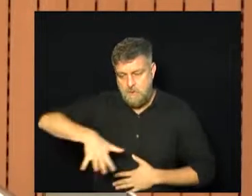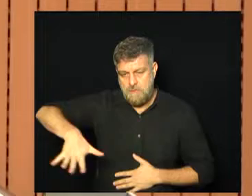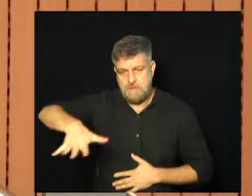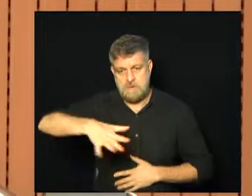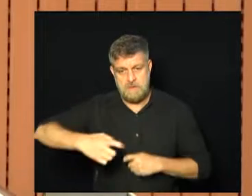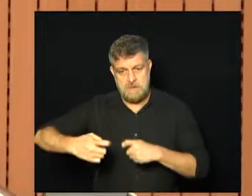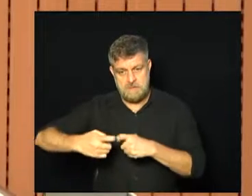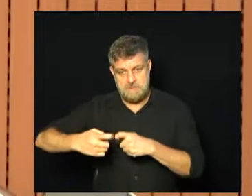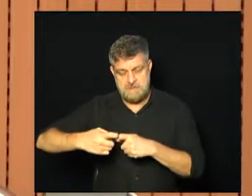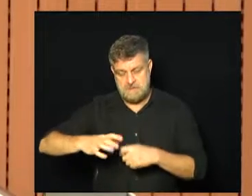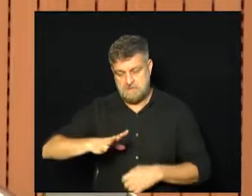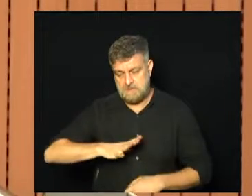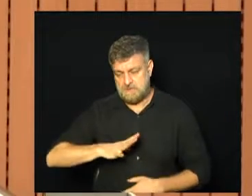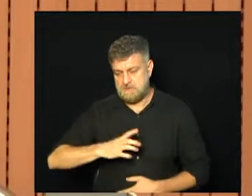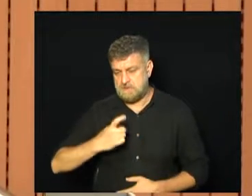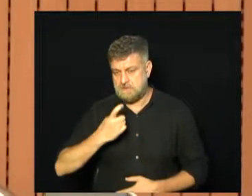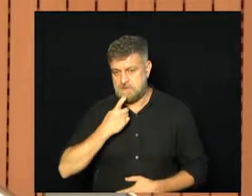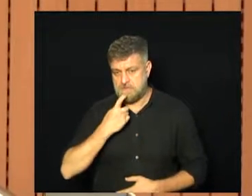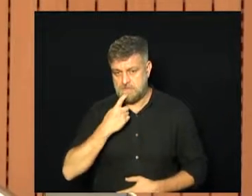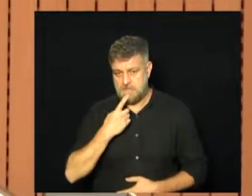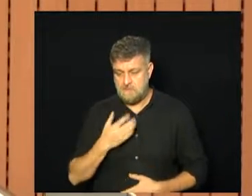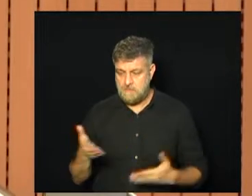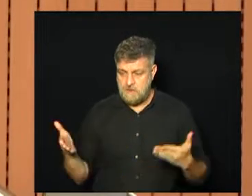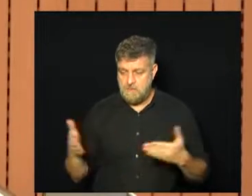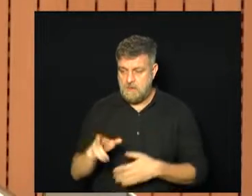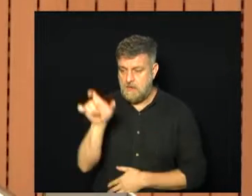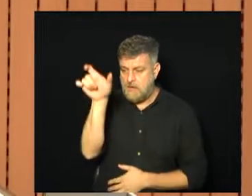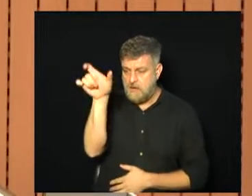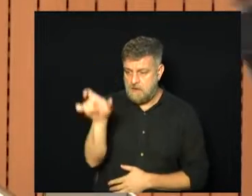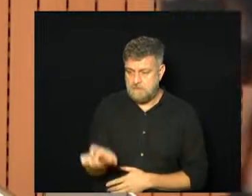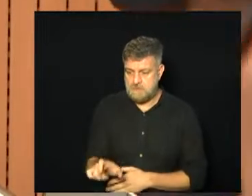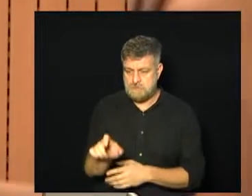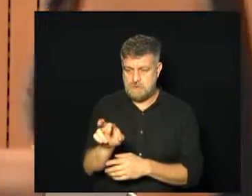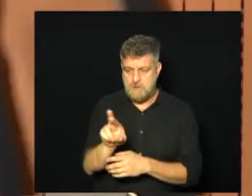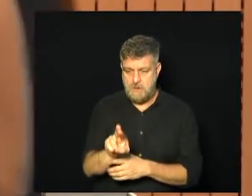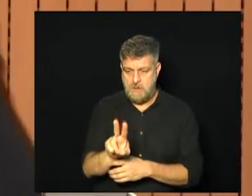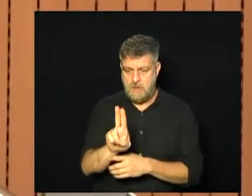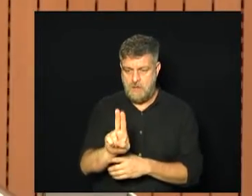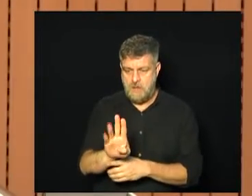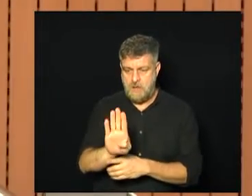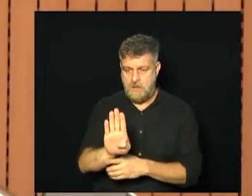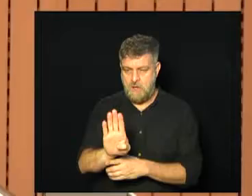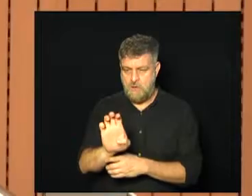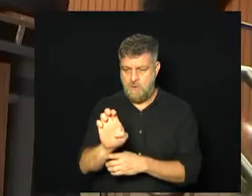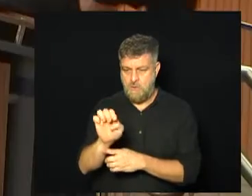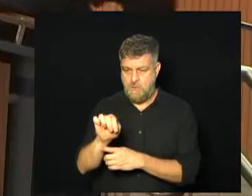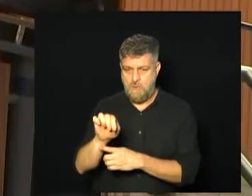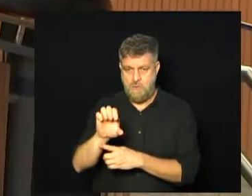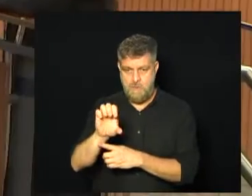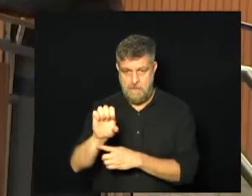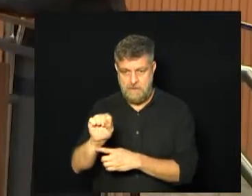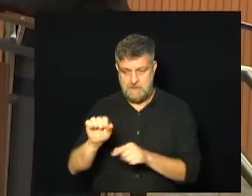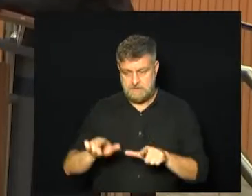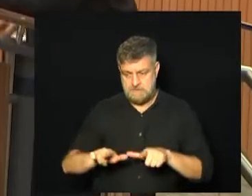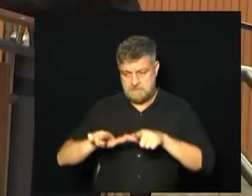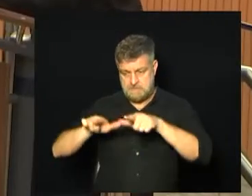no município de Campinas. Recebe o diploma Rubem Borges Fialho Júnior.